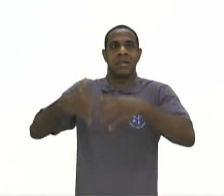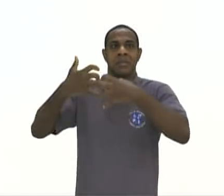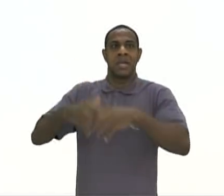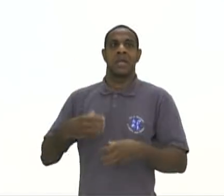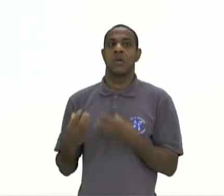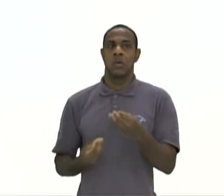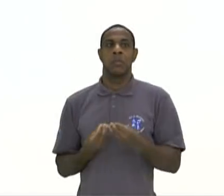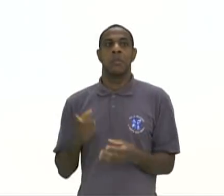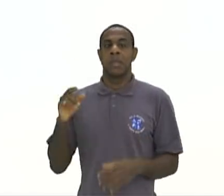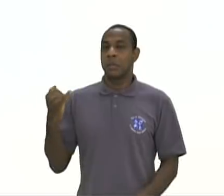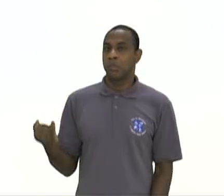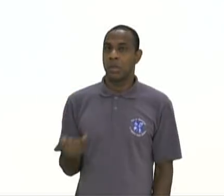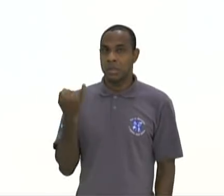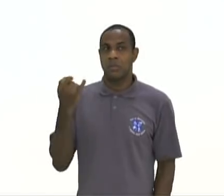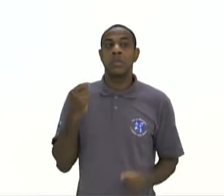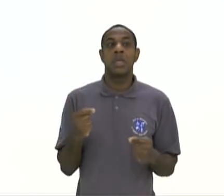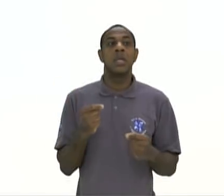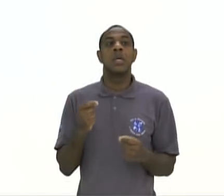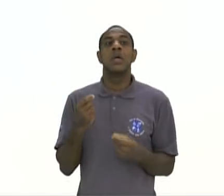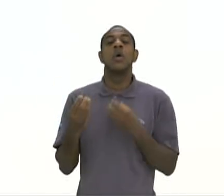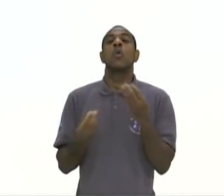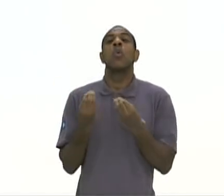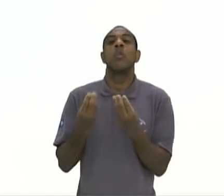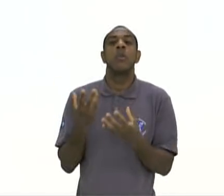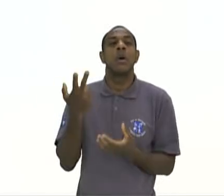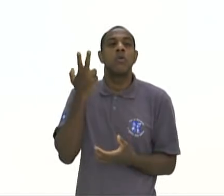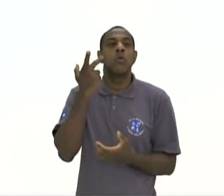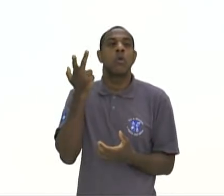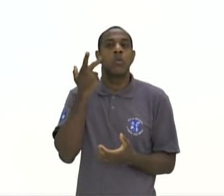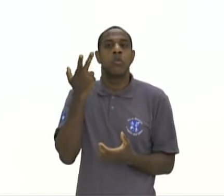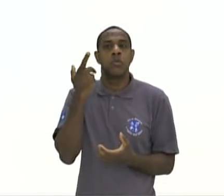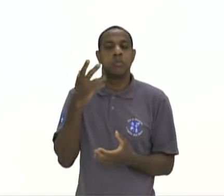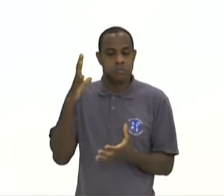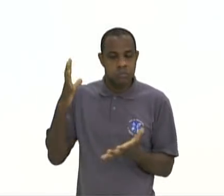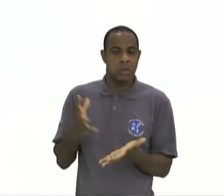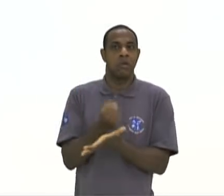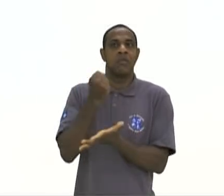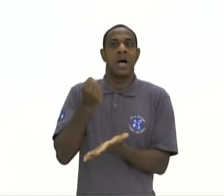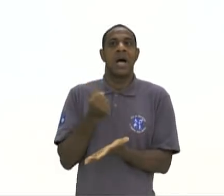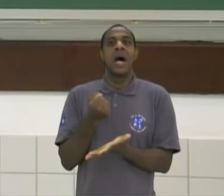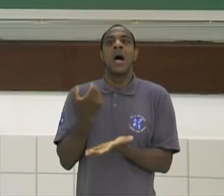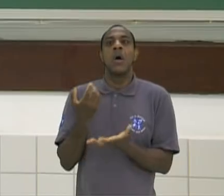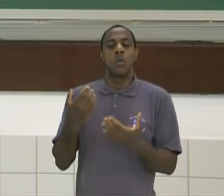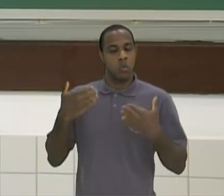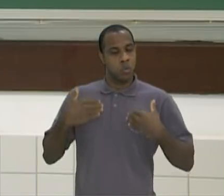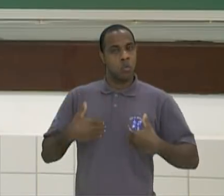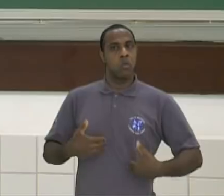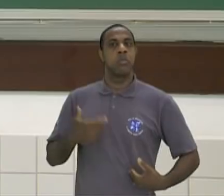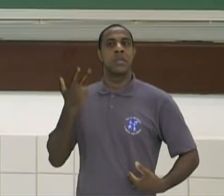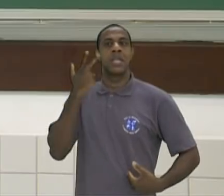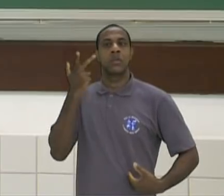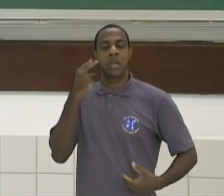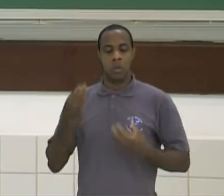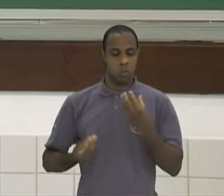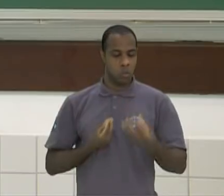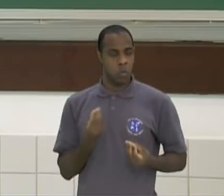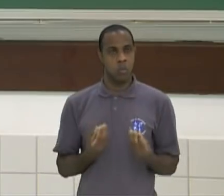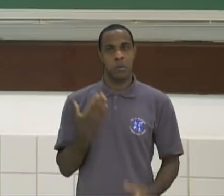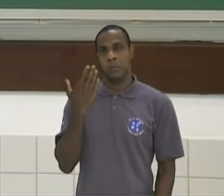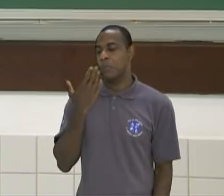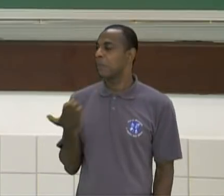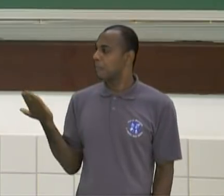sim resgatar a forma natural do corpo, né? Então, é justamente esta ideia da antiginástica, né? Então,